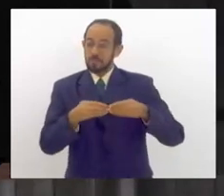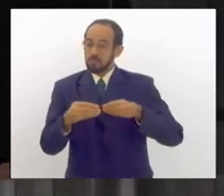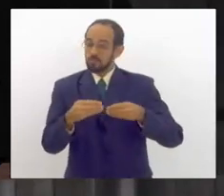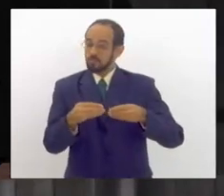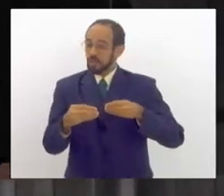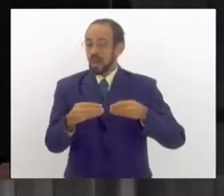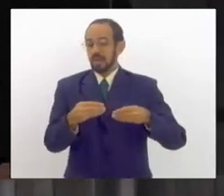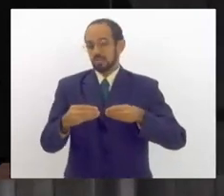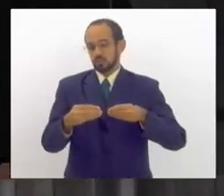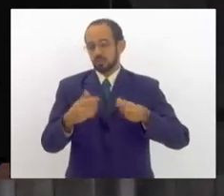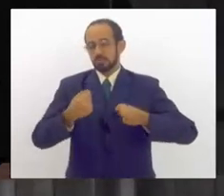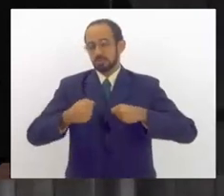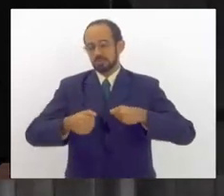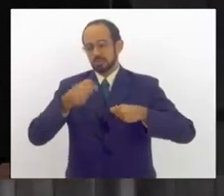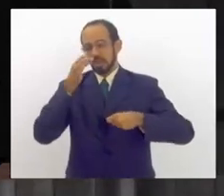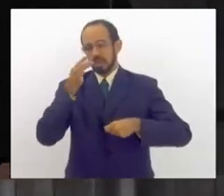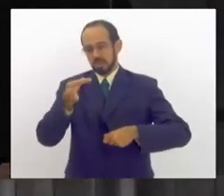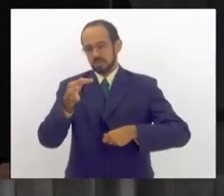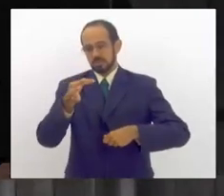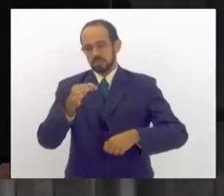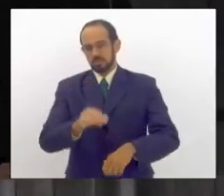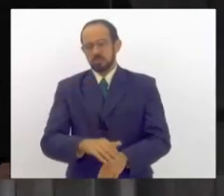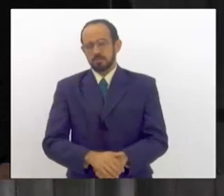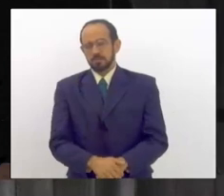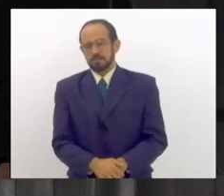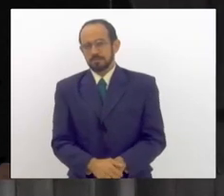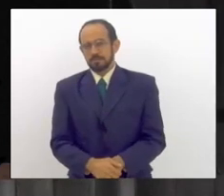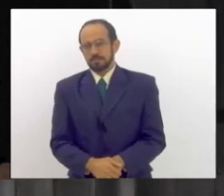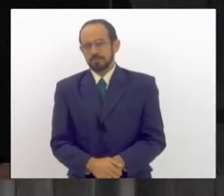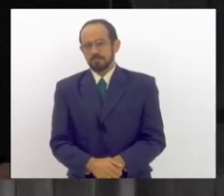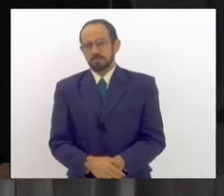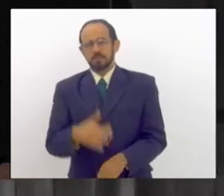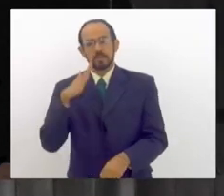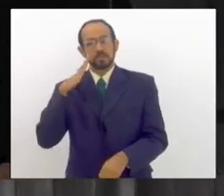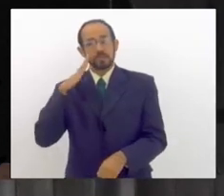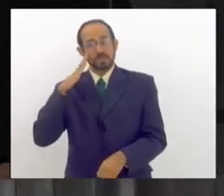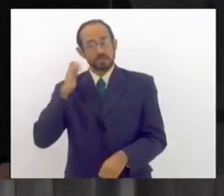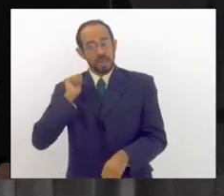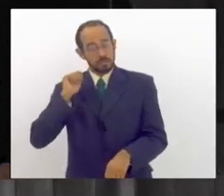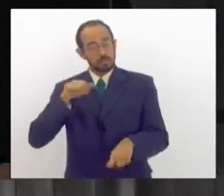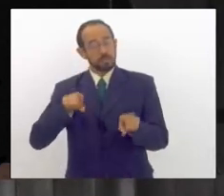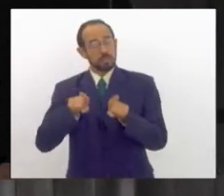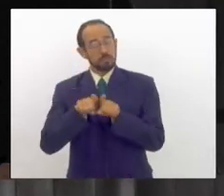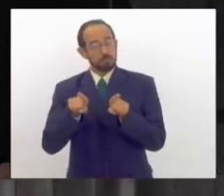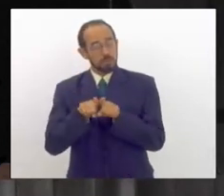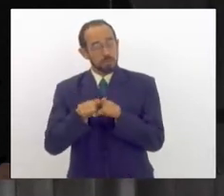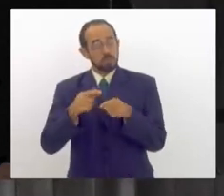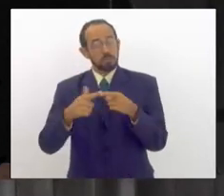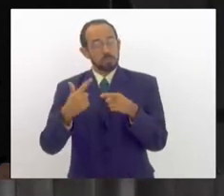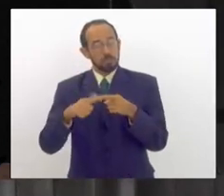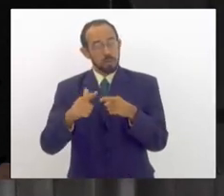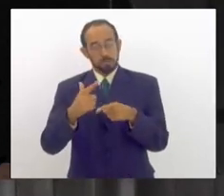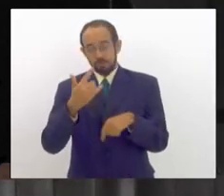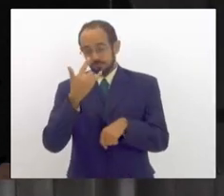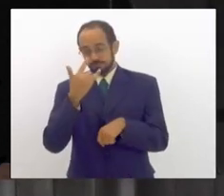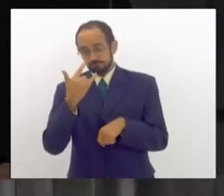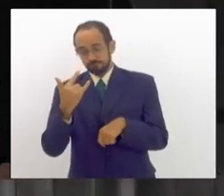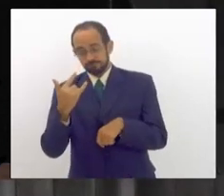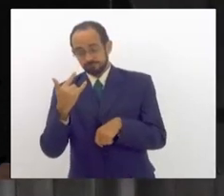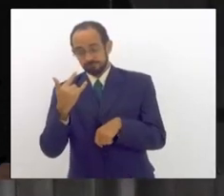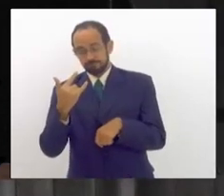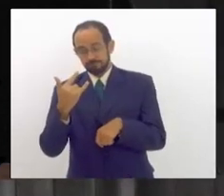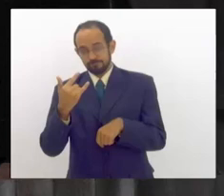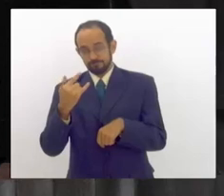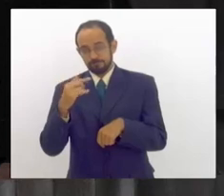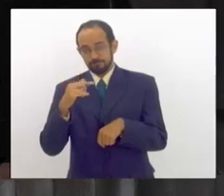vulneráveis, e precisam dessa atenção. Nós sabemos que a rede de pedofilia não descansa e que